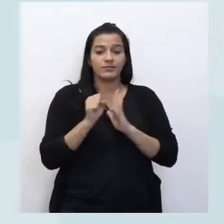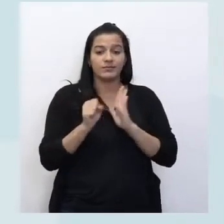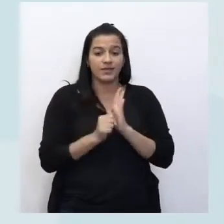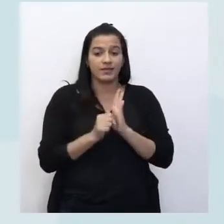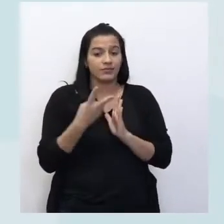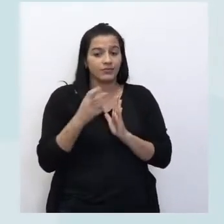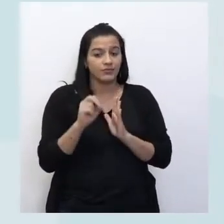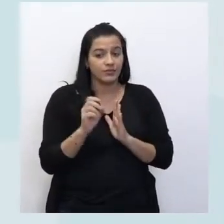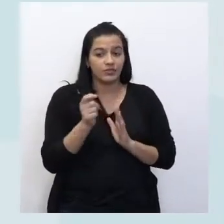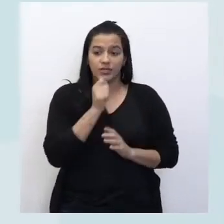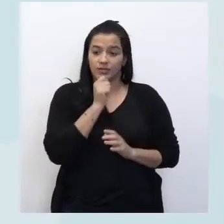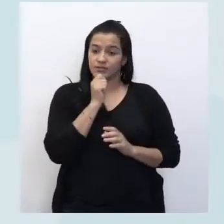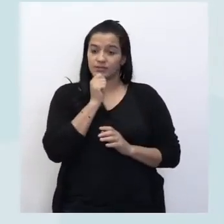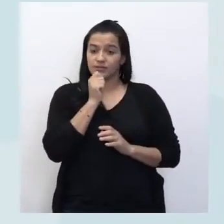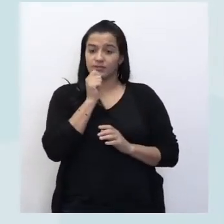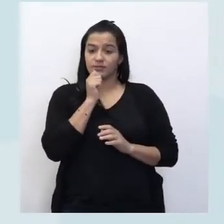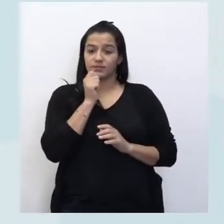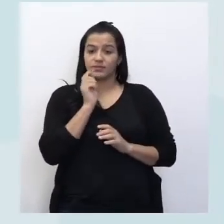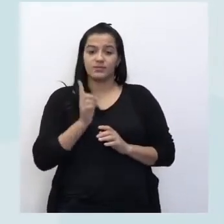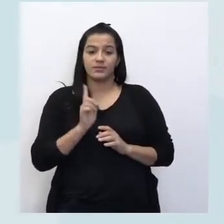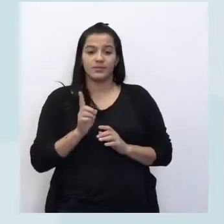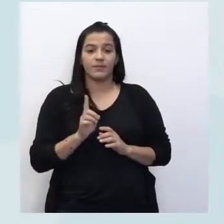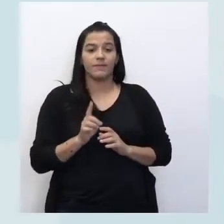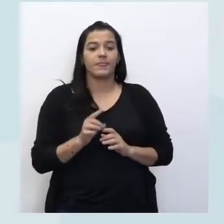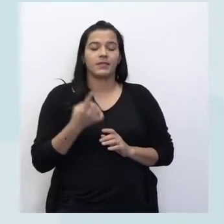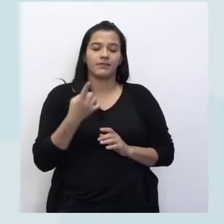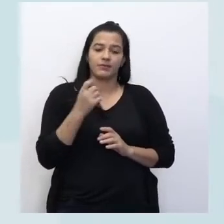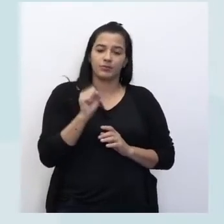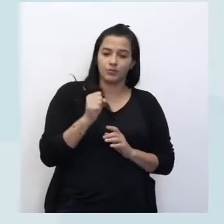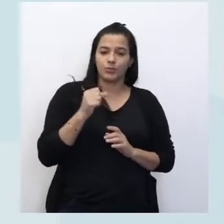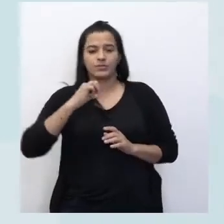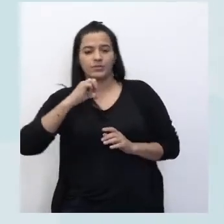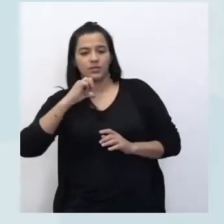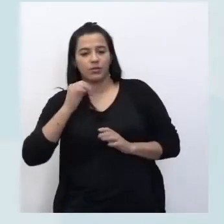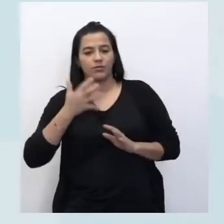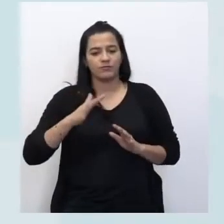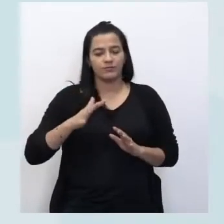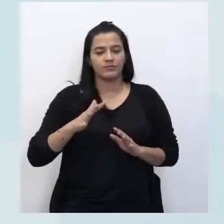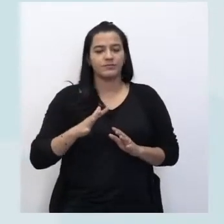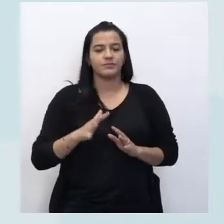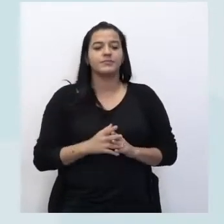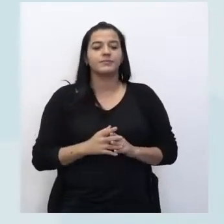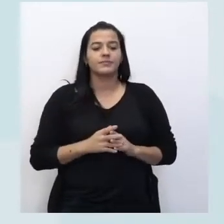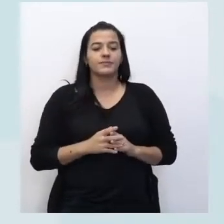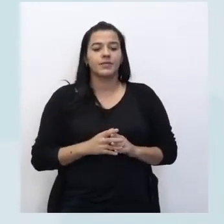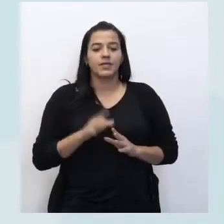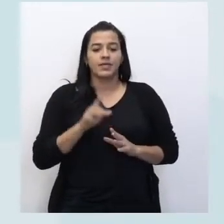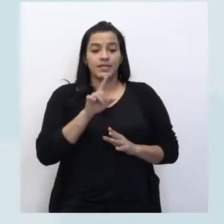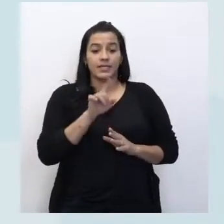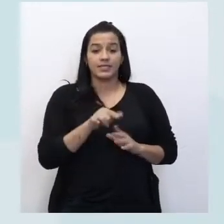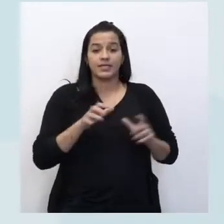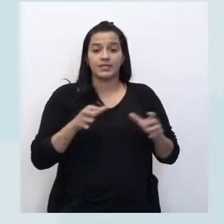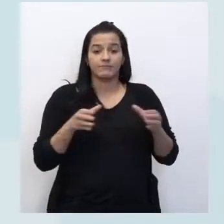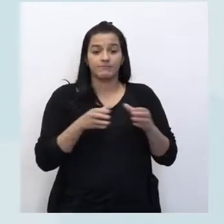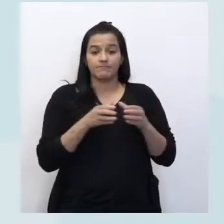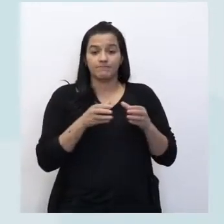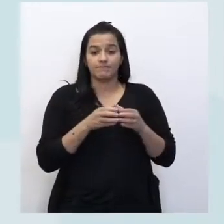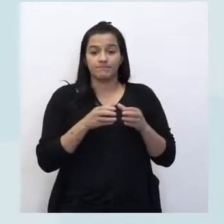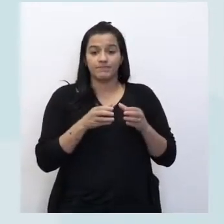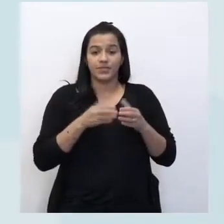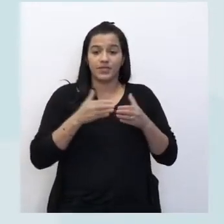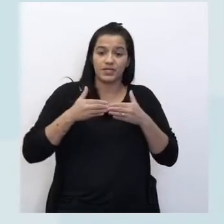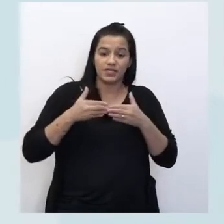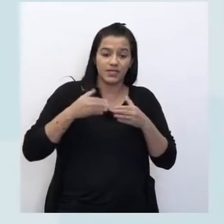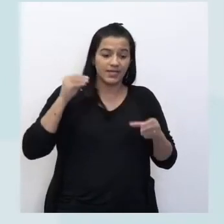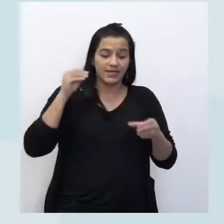aí, ainda, porque aí a gente está falando assim, 18, 19. Gente, as teorias eugenistas entram no século